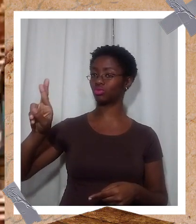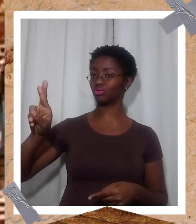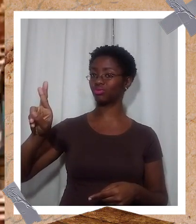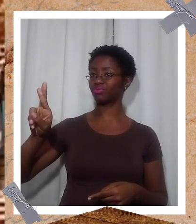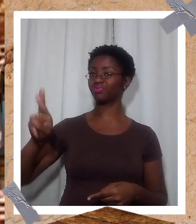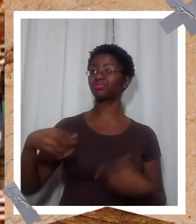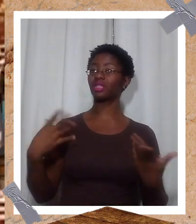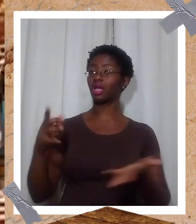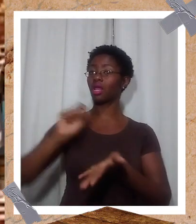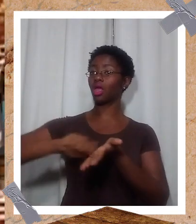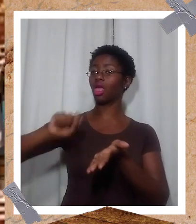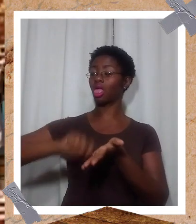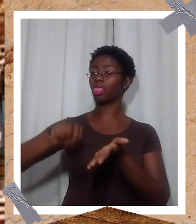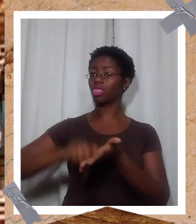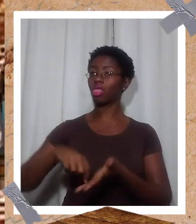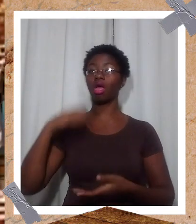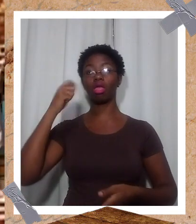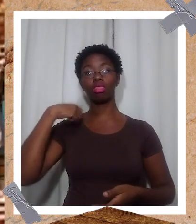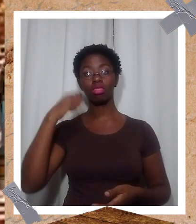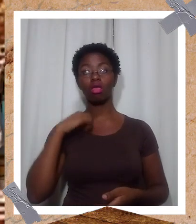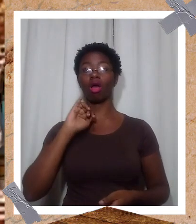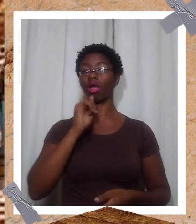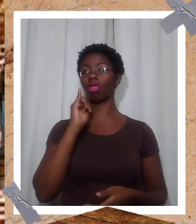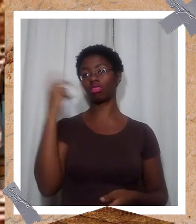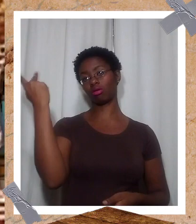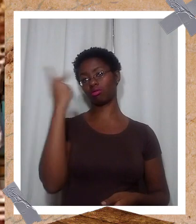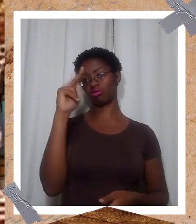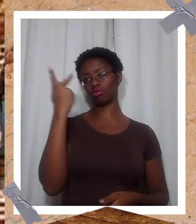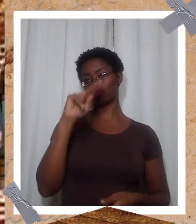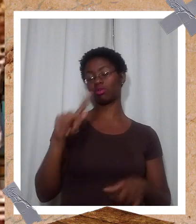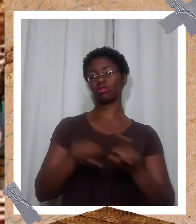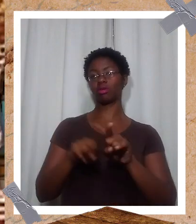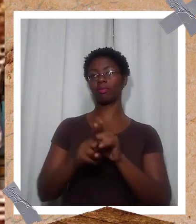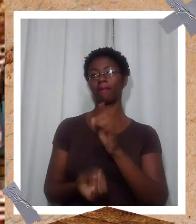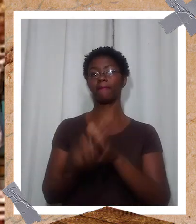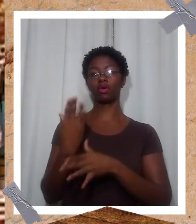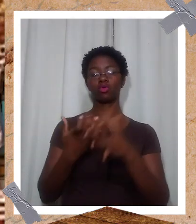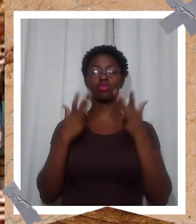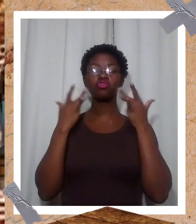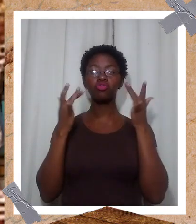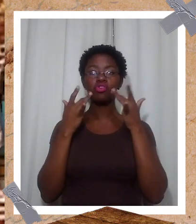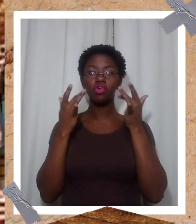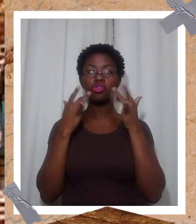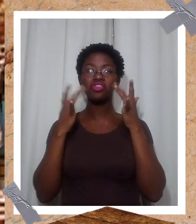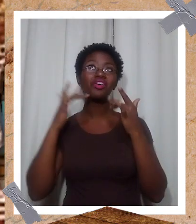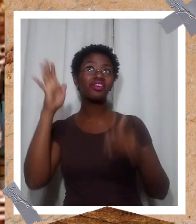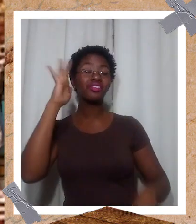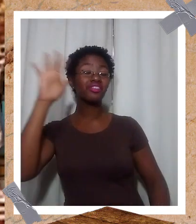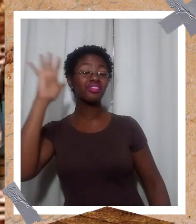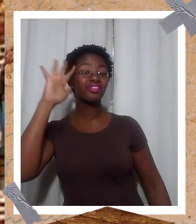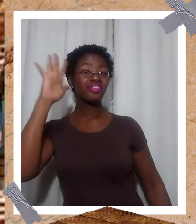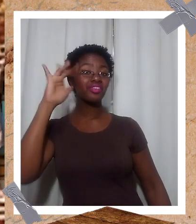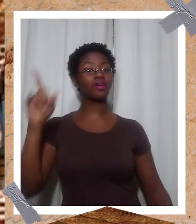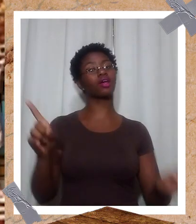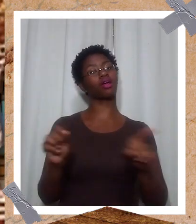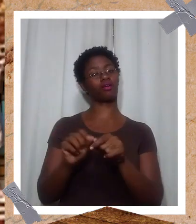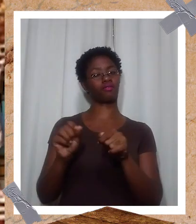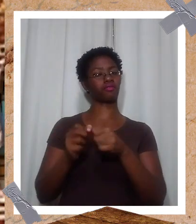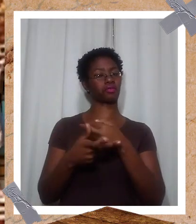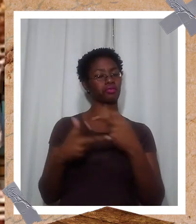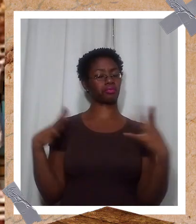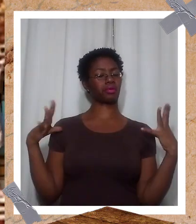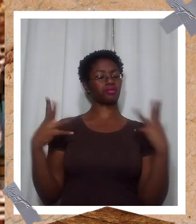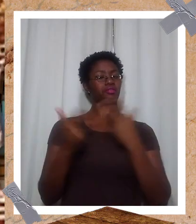Otávio Júnior é escritor, ator, contador de história, produtor teatral, um grande sonhador e realizador.